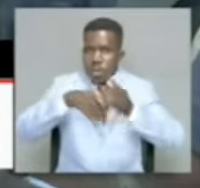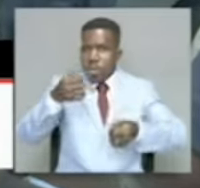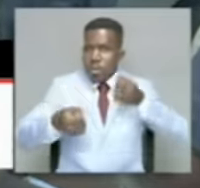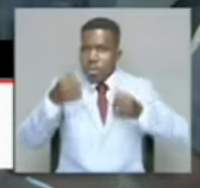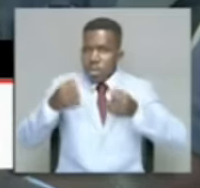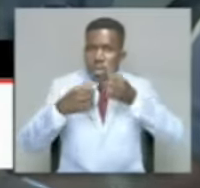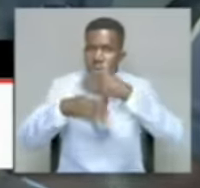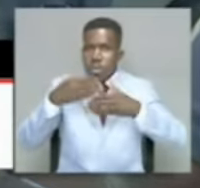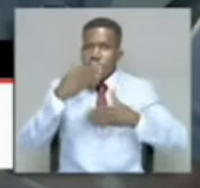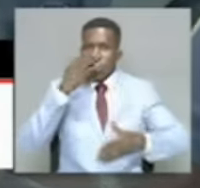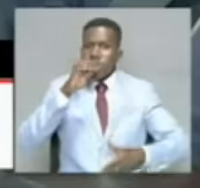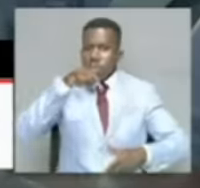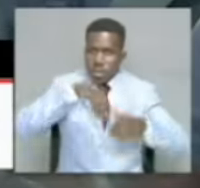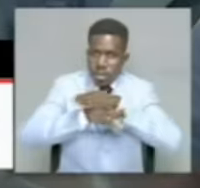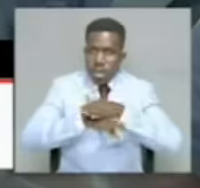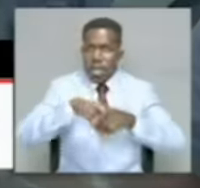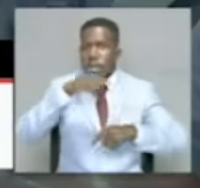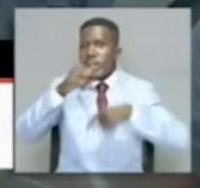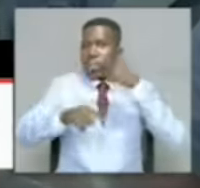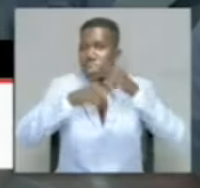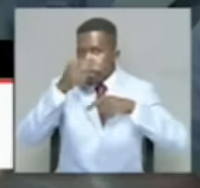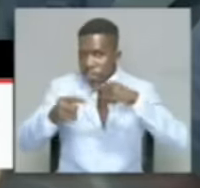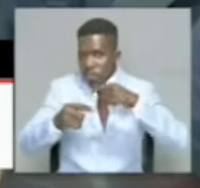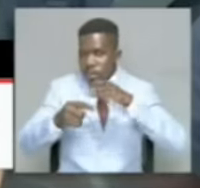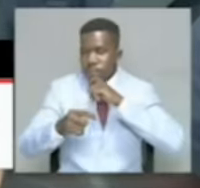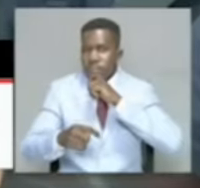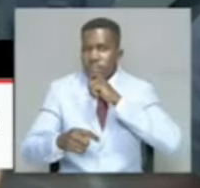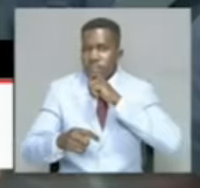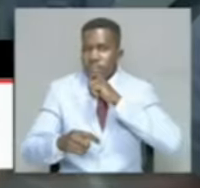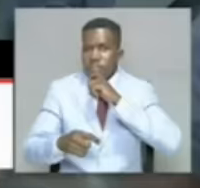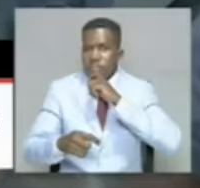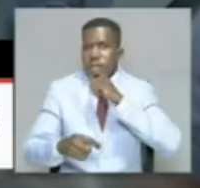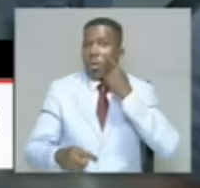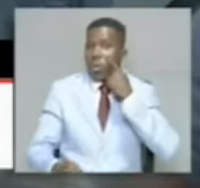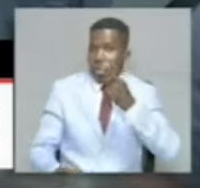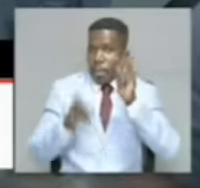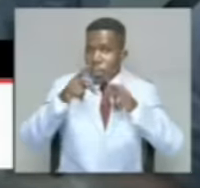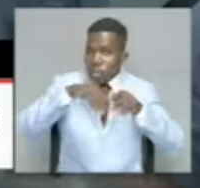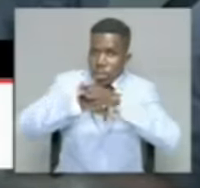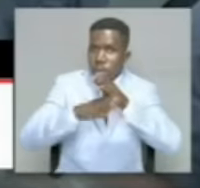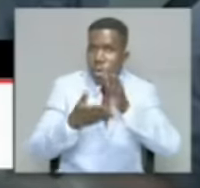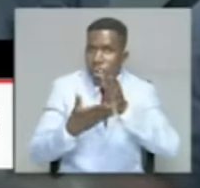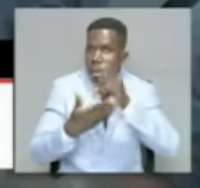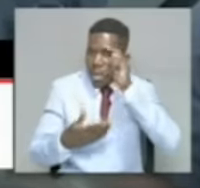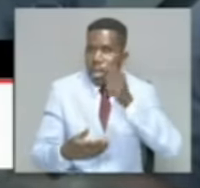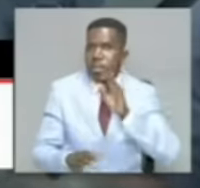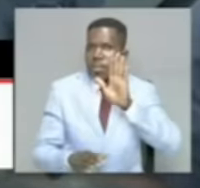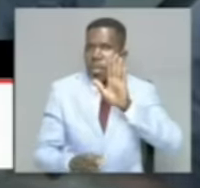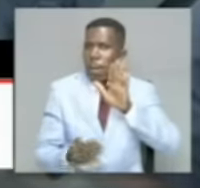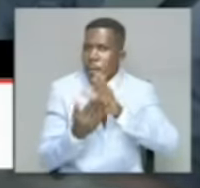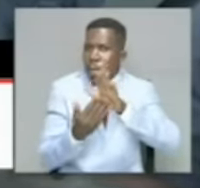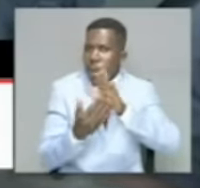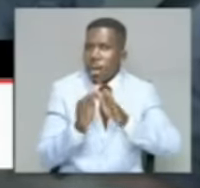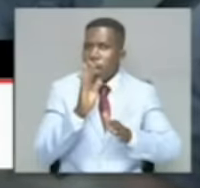Todo mundo fica no carro. Depois do Camaro ver uma presa, ele manda parar o carro,